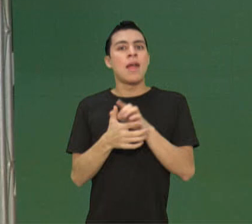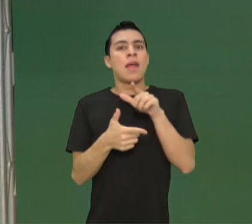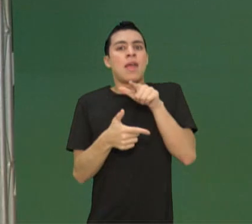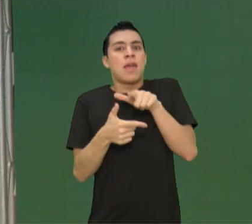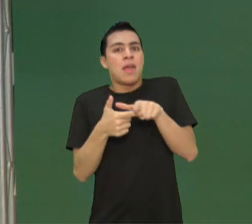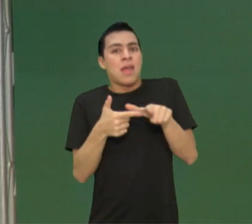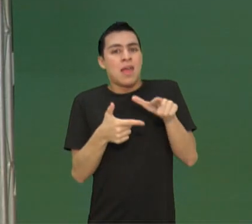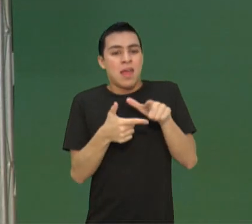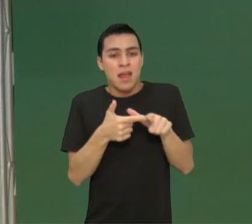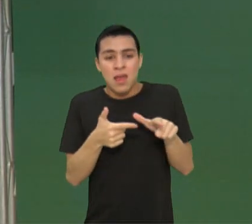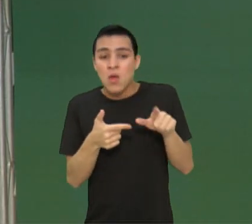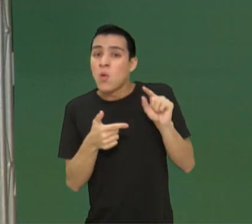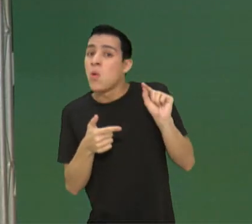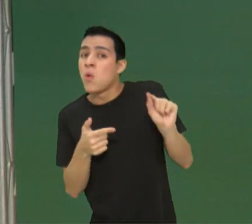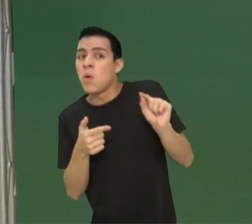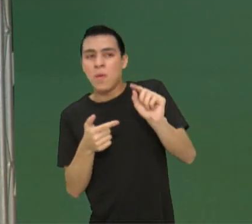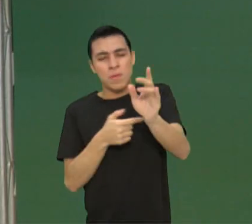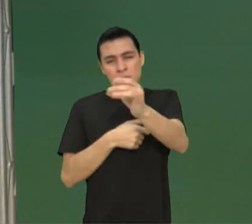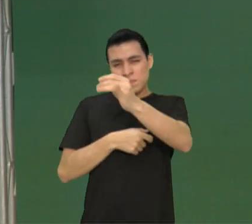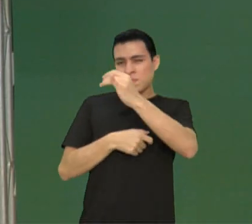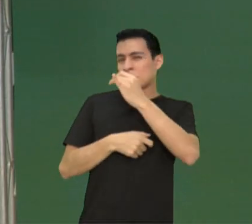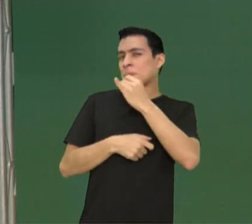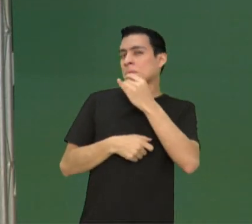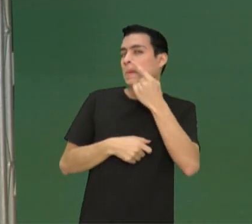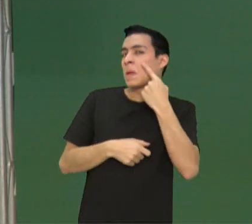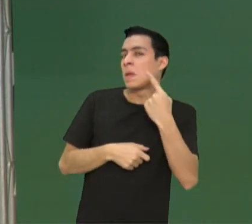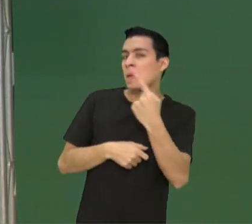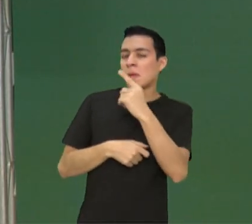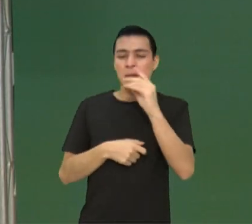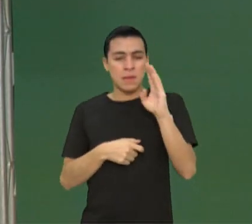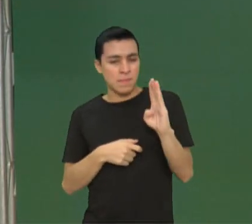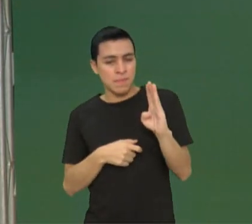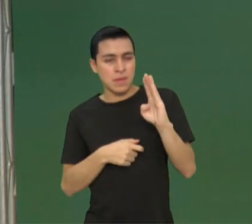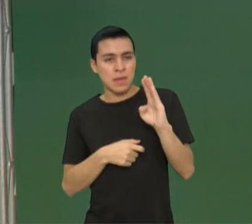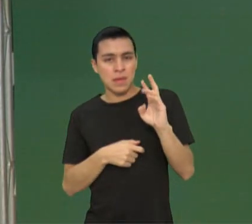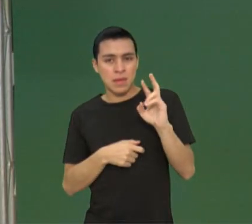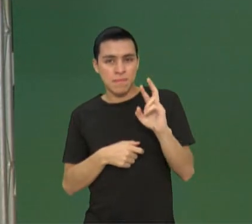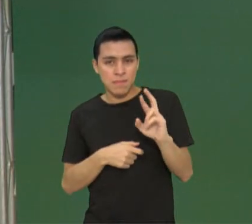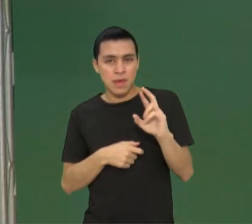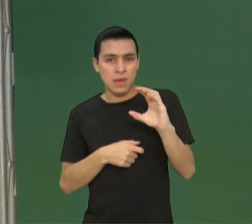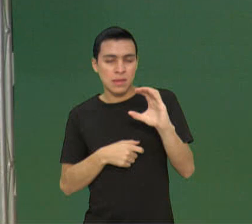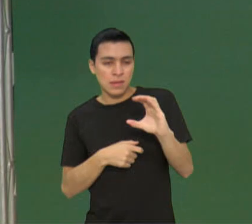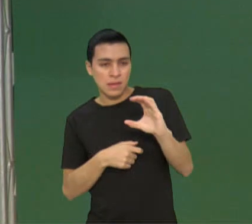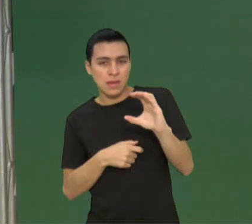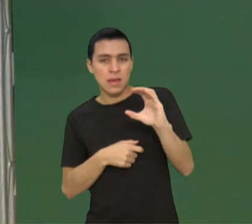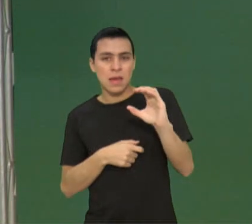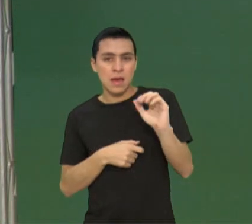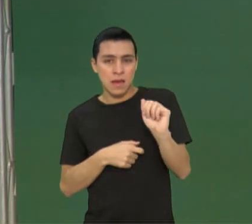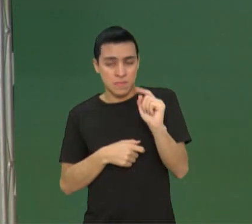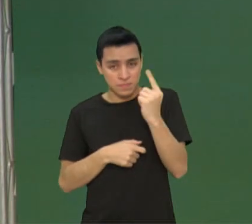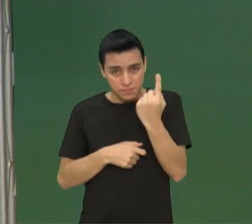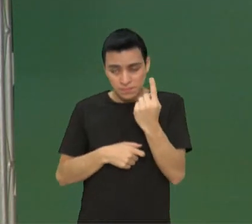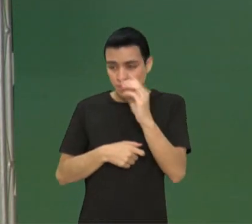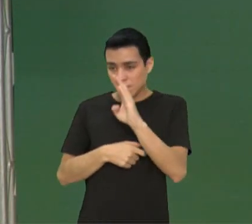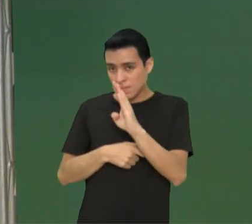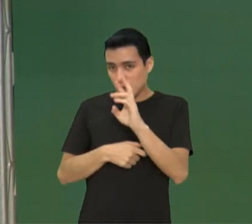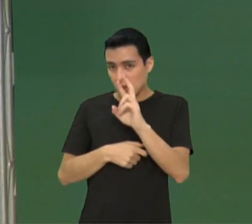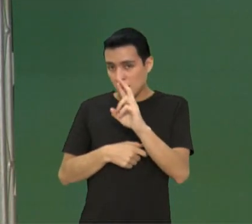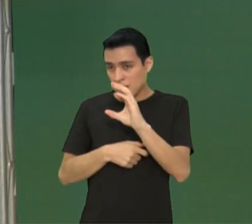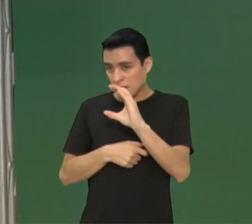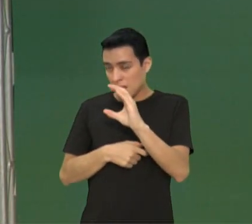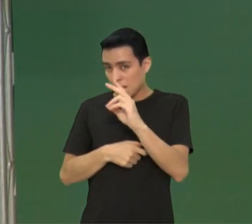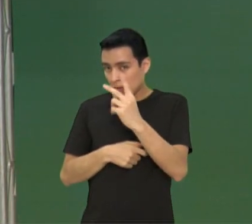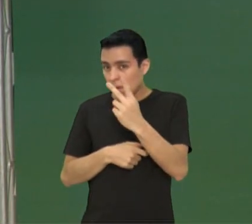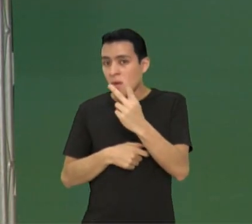é que alguns desses botões, como por exemplo, esse tal de BRCA1 e o BRCA2, quando eles ligam,